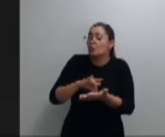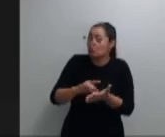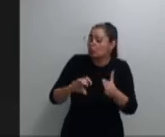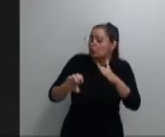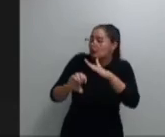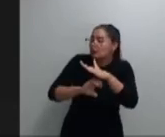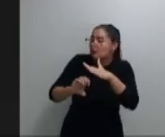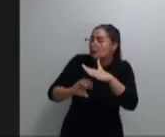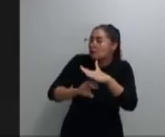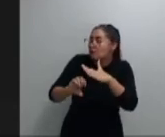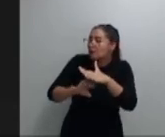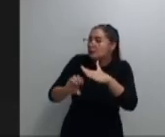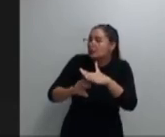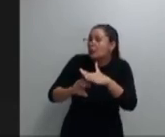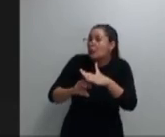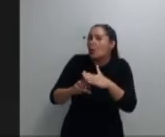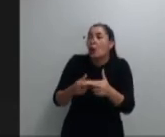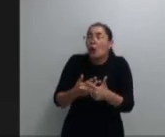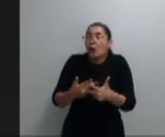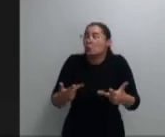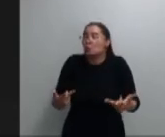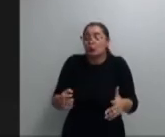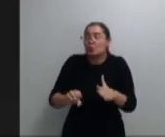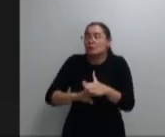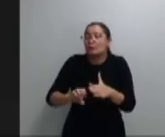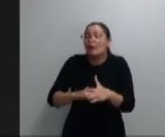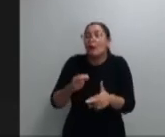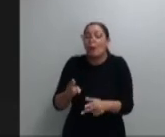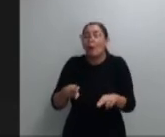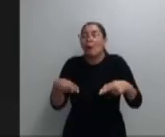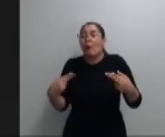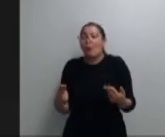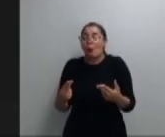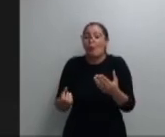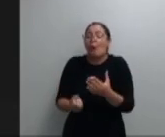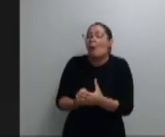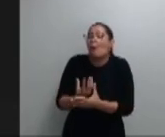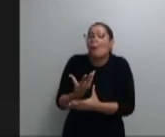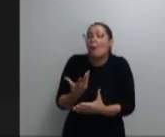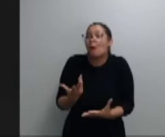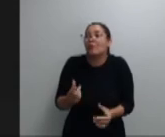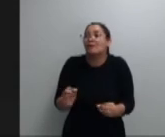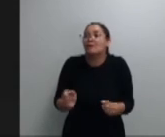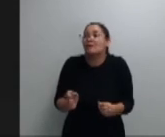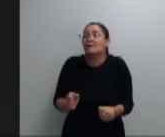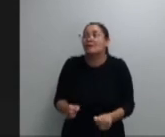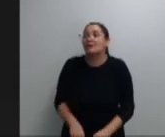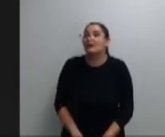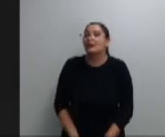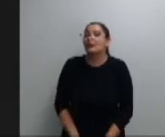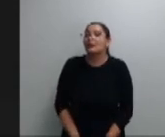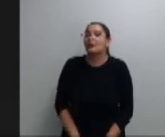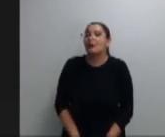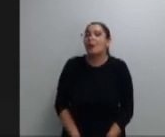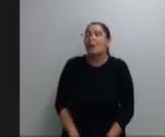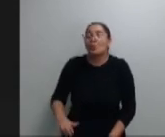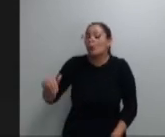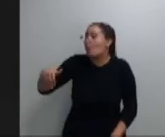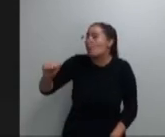ou do consórcio de empresas ou da formação de uma macro estrutura empresarial